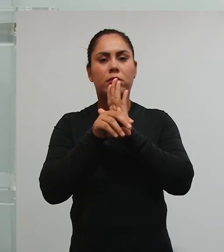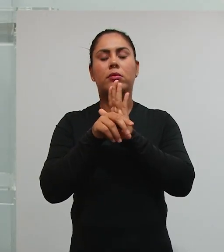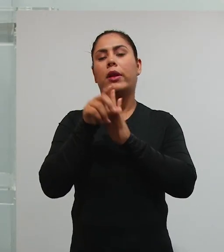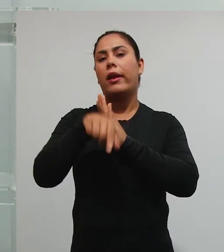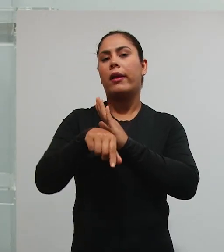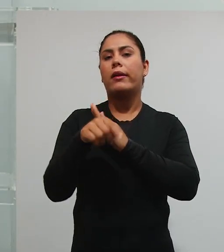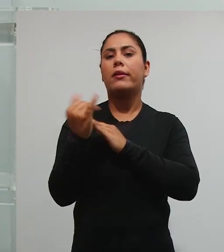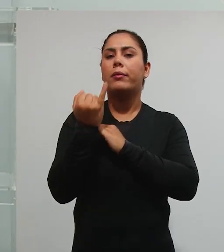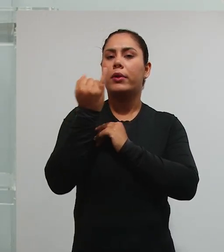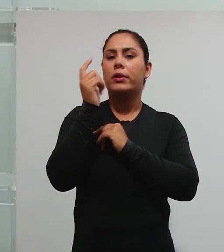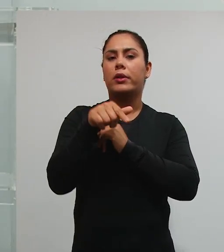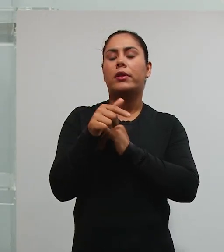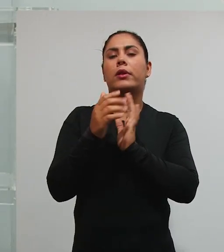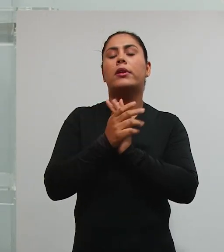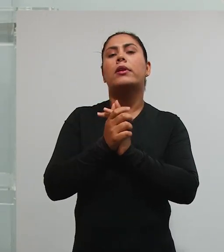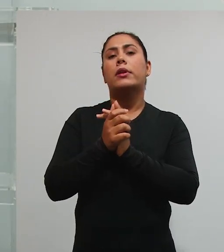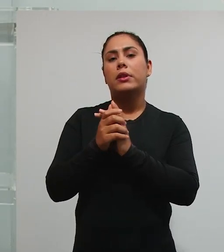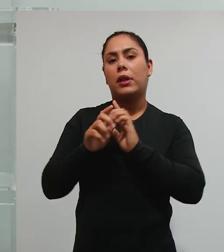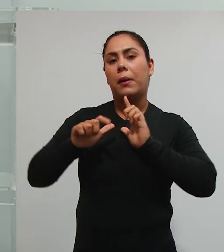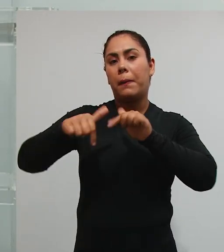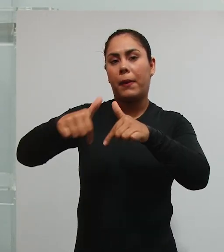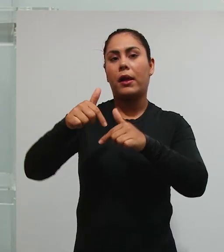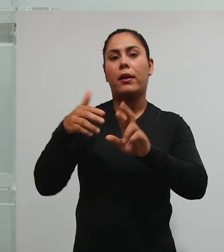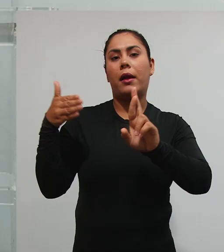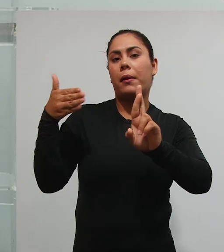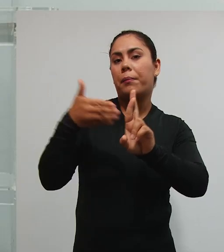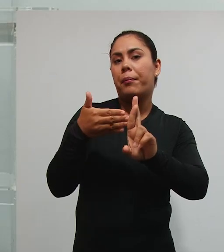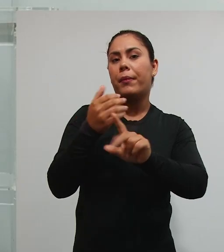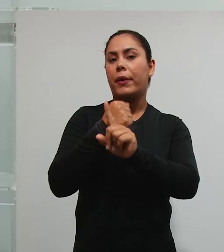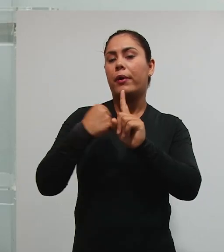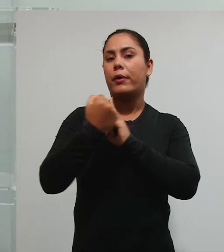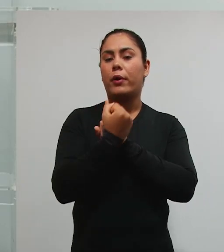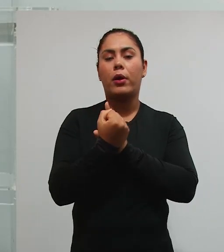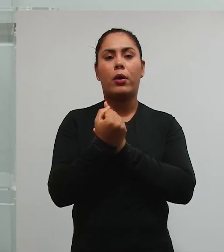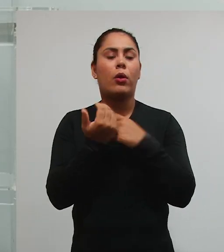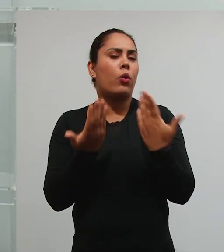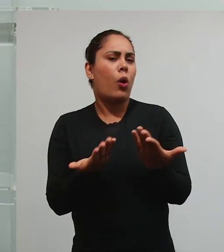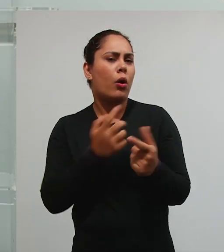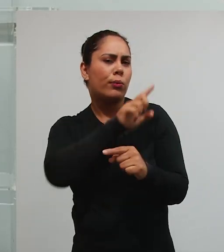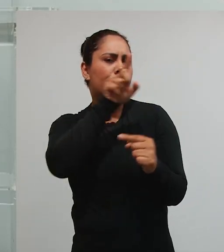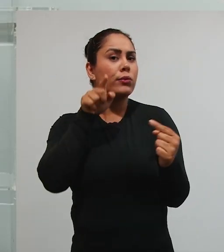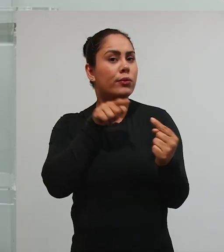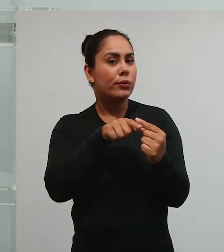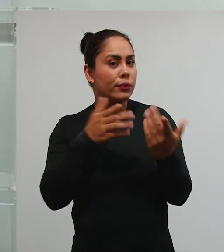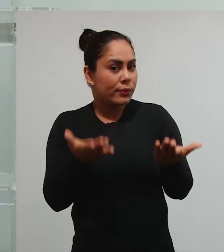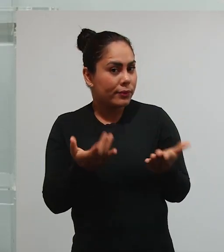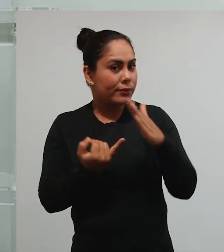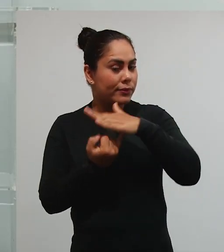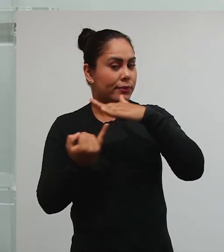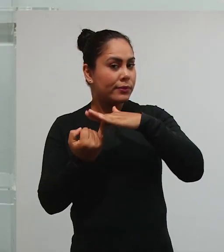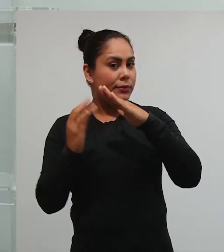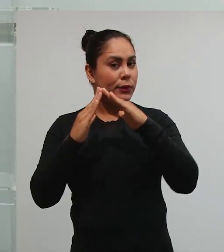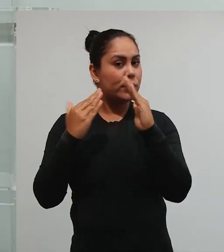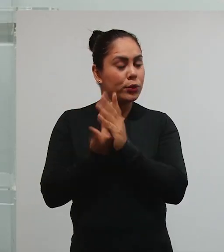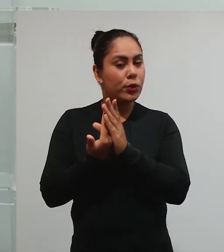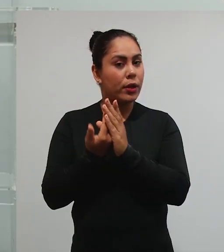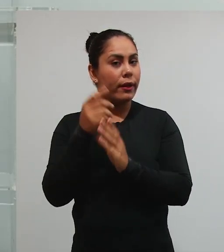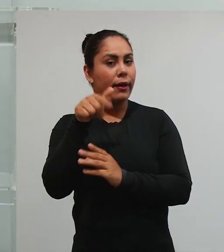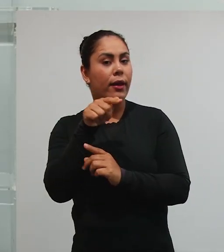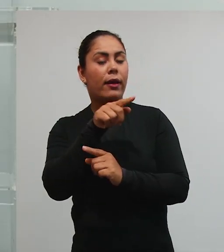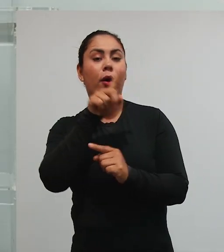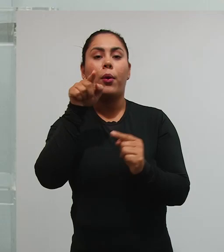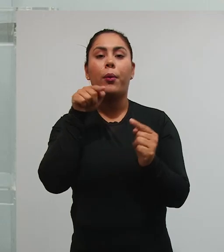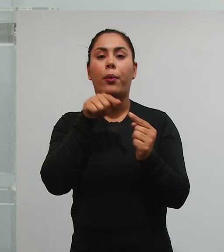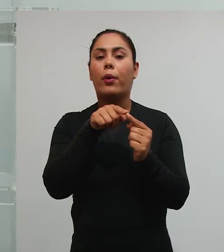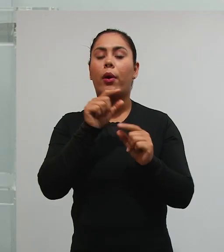conceitos são importantes para a representação social. Porque qual que é o objetivo de uma instituição escolar? O